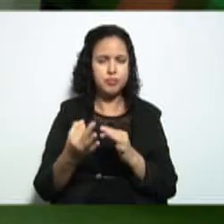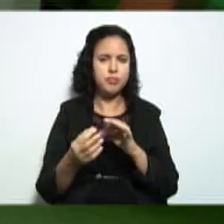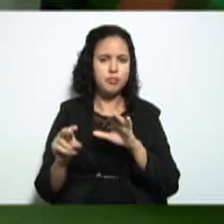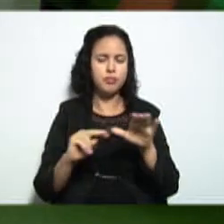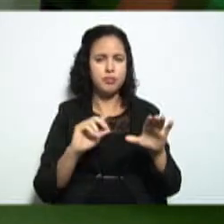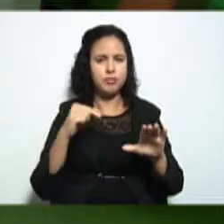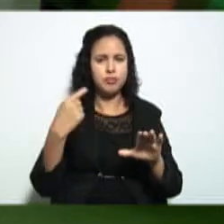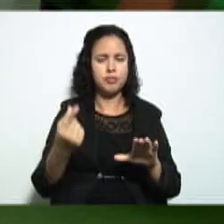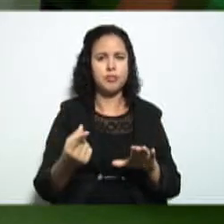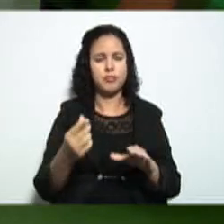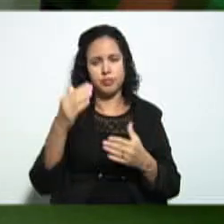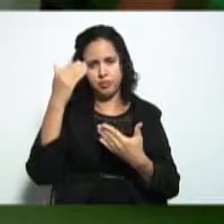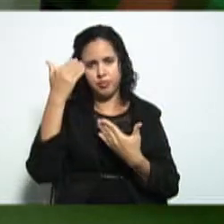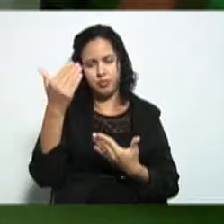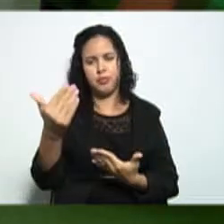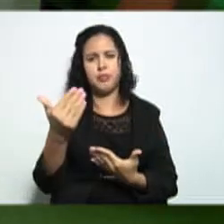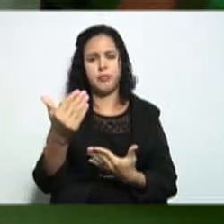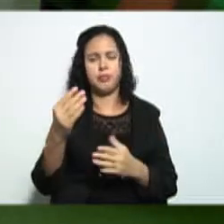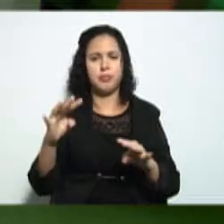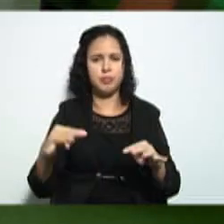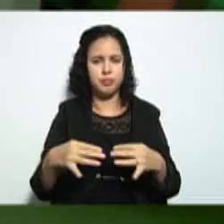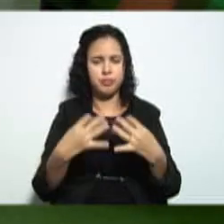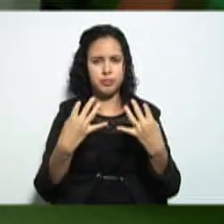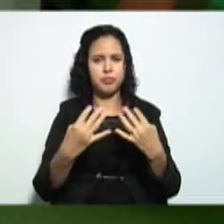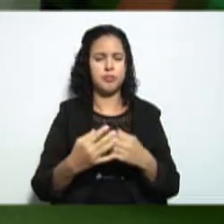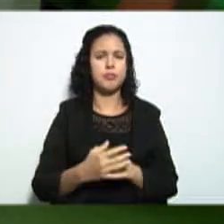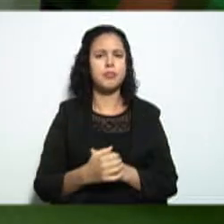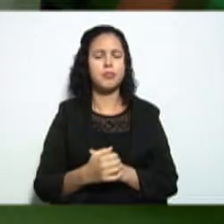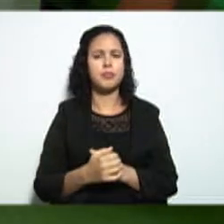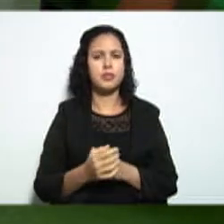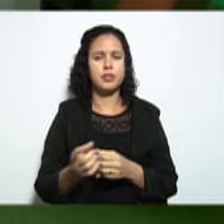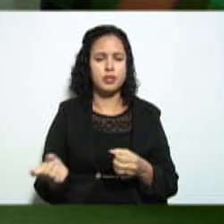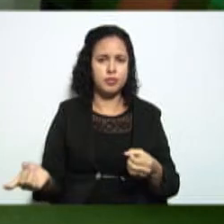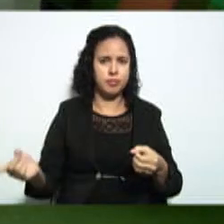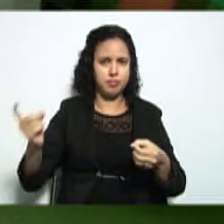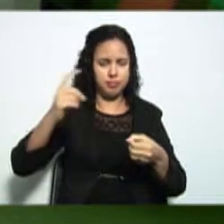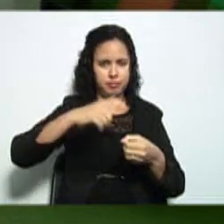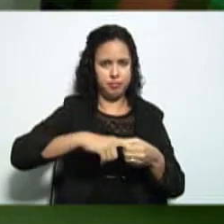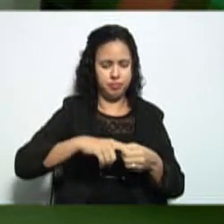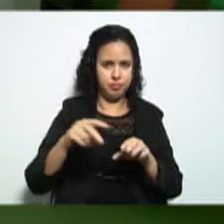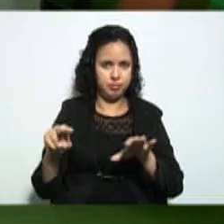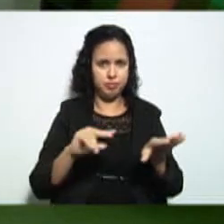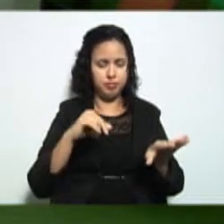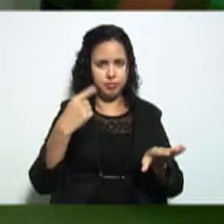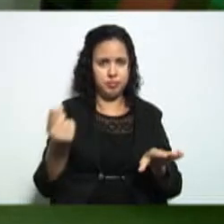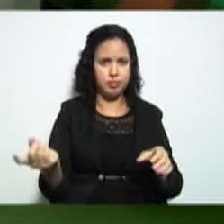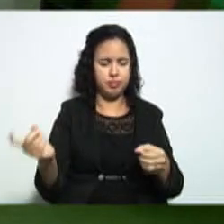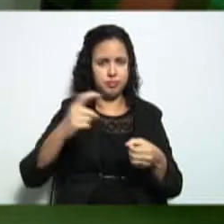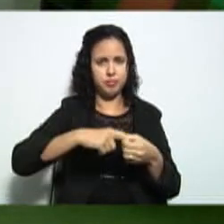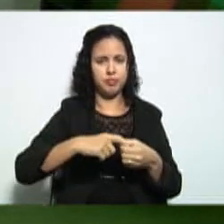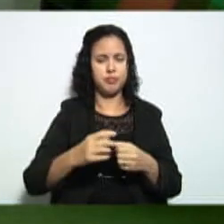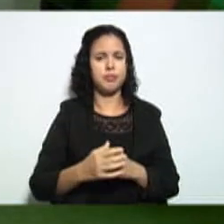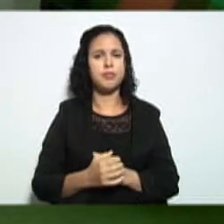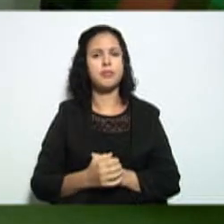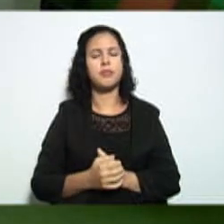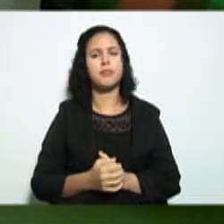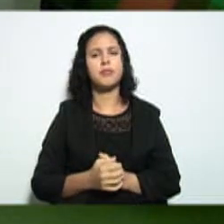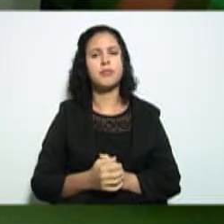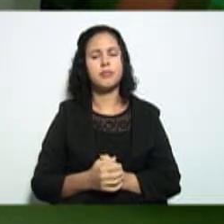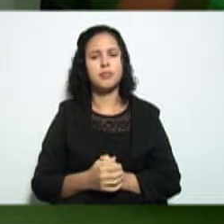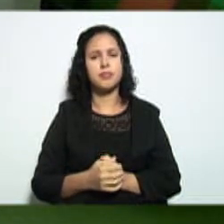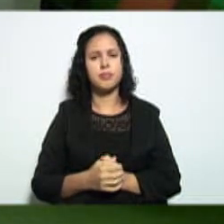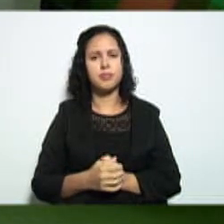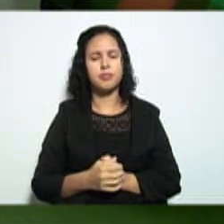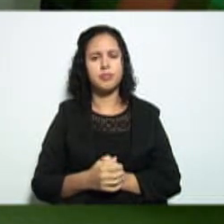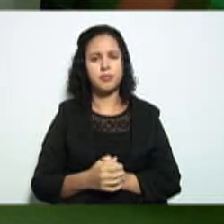vem. E eu agradeço vocês pela sua atenção e voltaremos de novo na aula número 2. Até breve. Foi